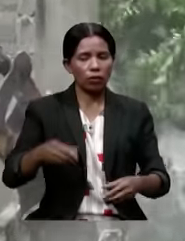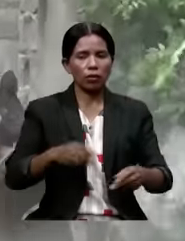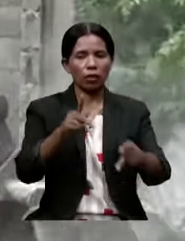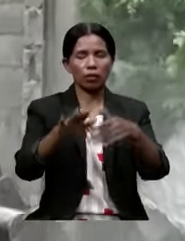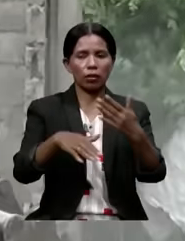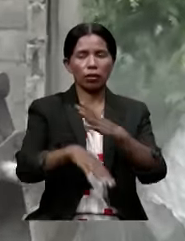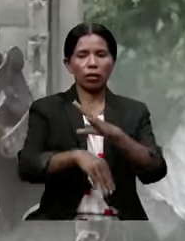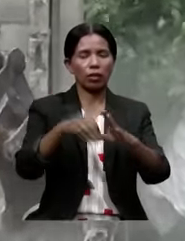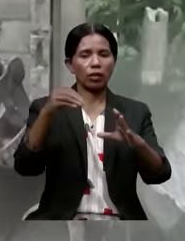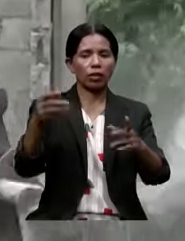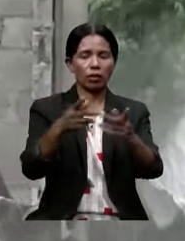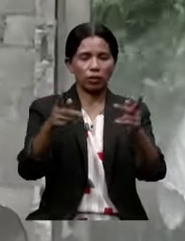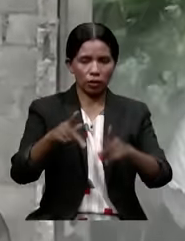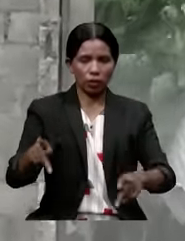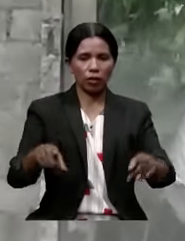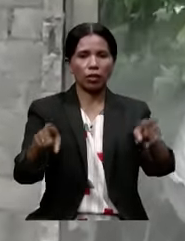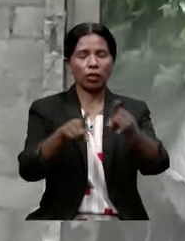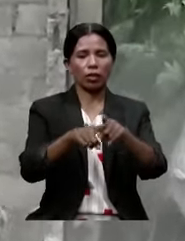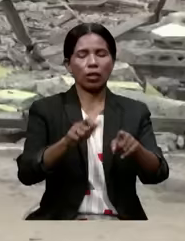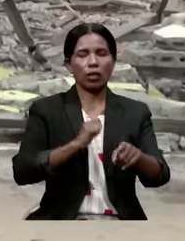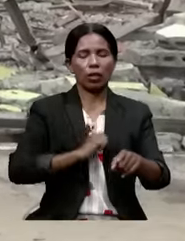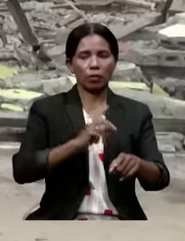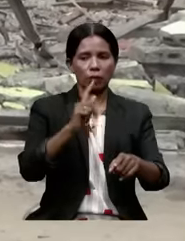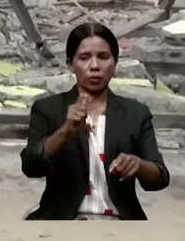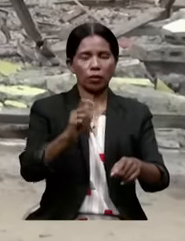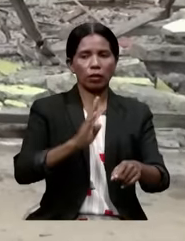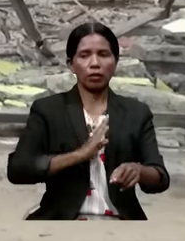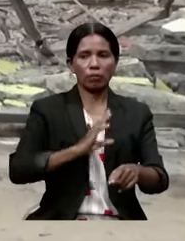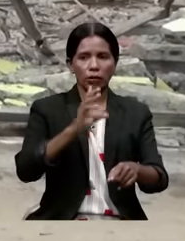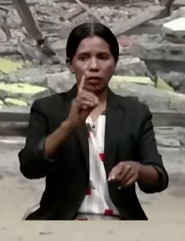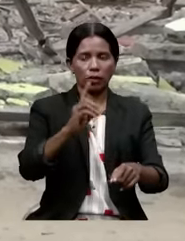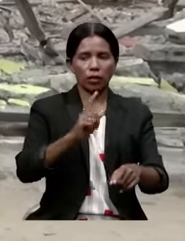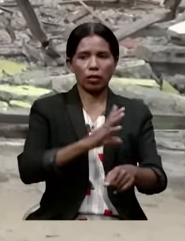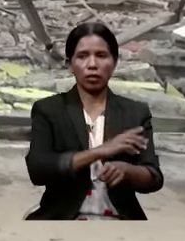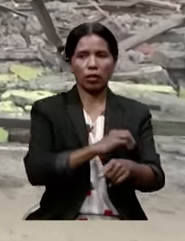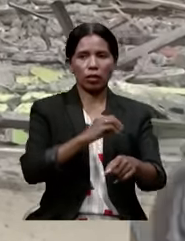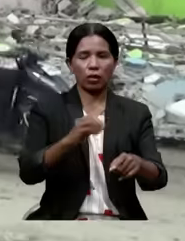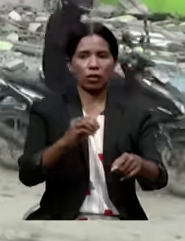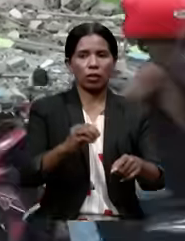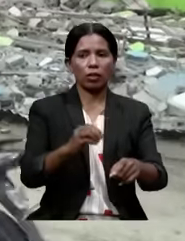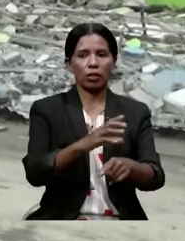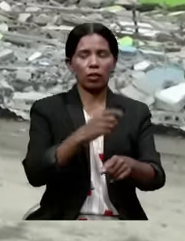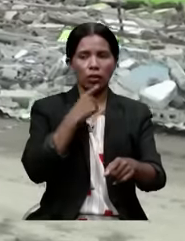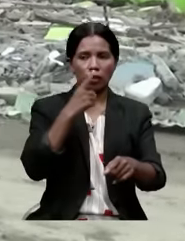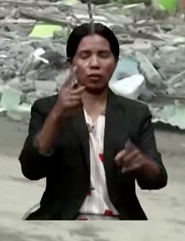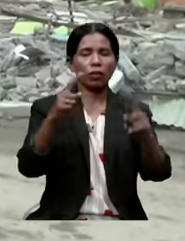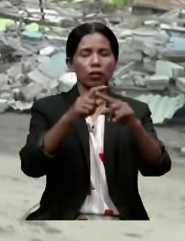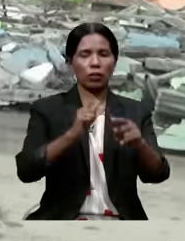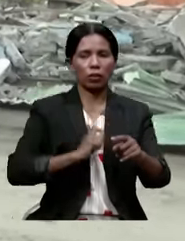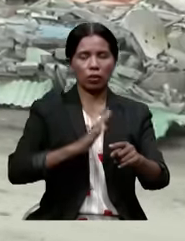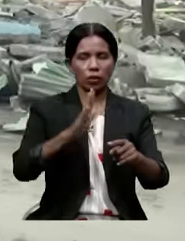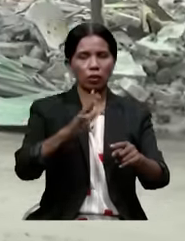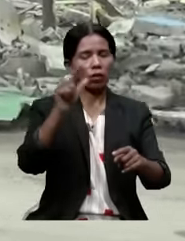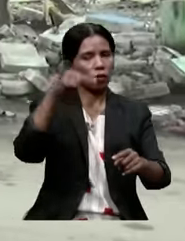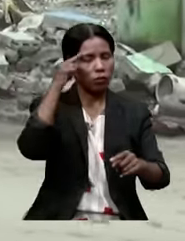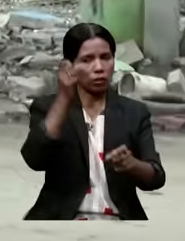ne be hela iha espaço público hanesan ai mutin bidau senggol ai tara klaran no raikotu totas tolu tambah governo